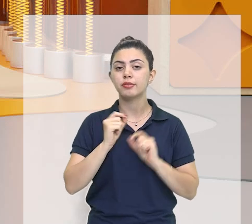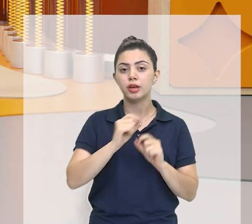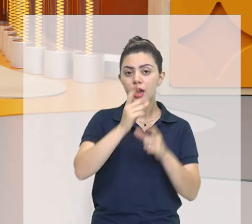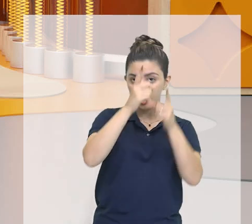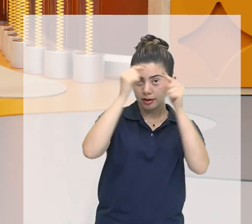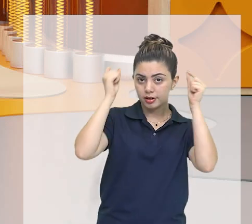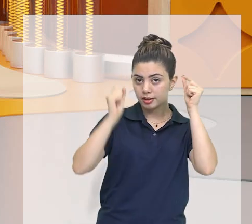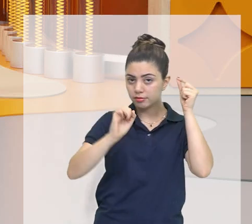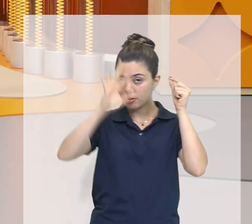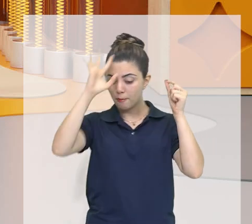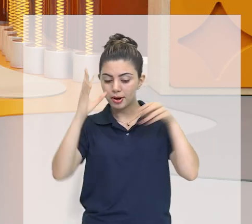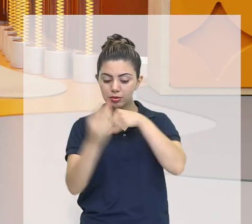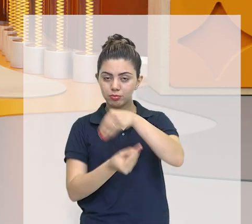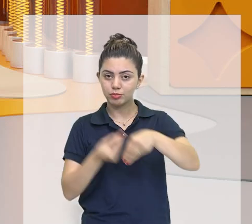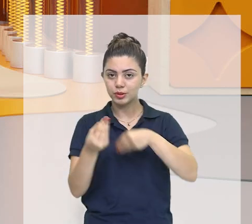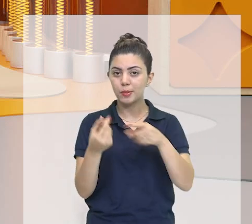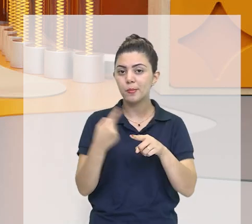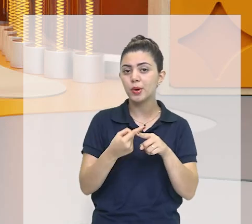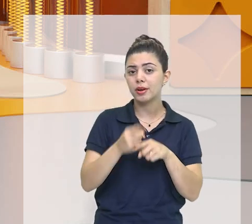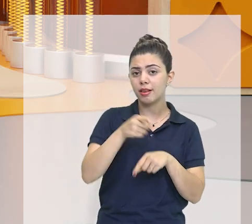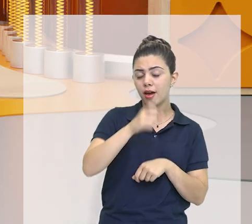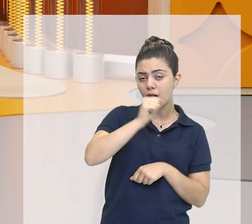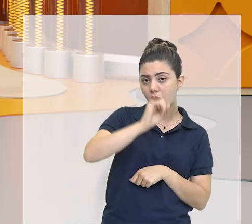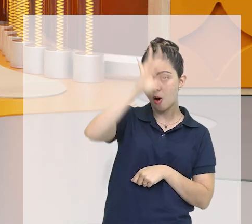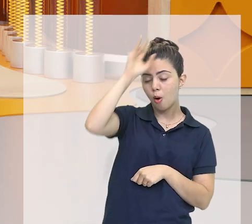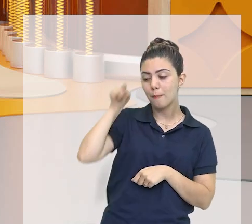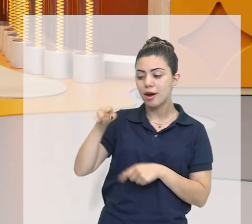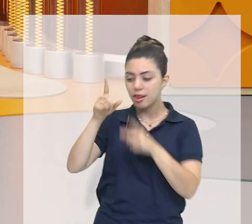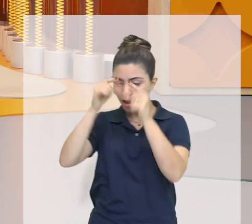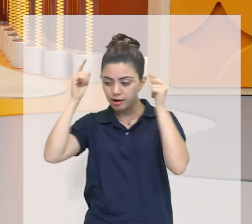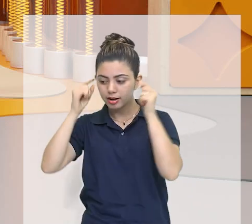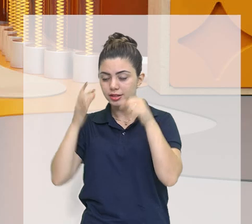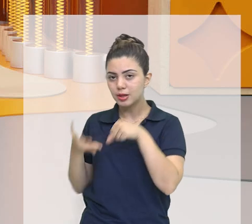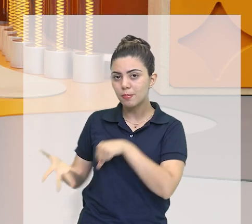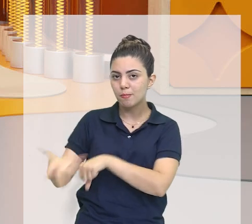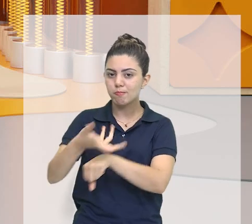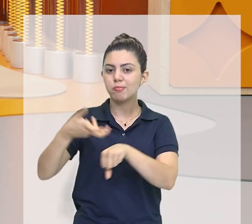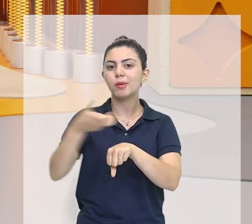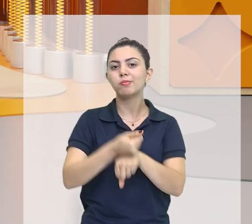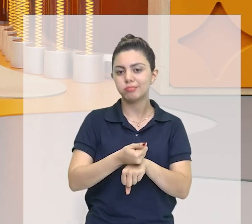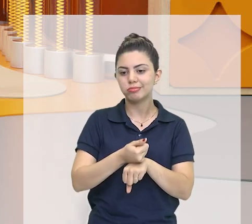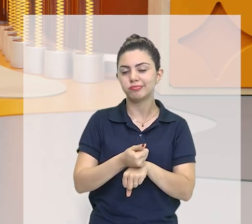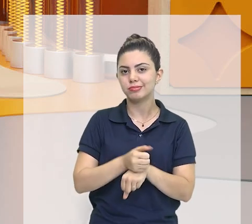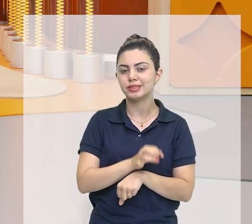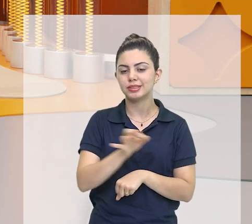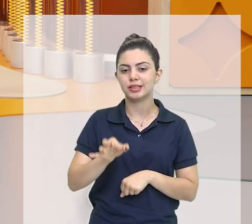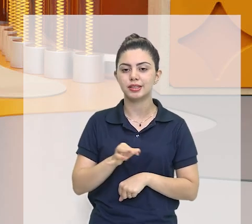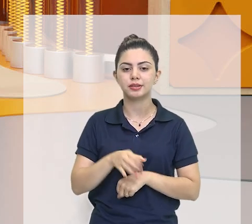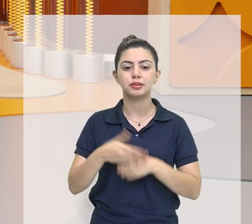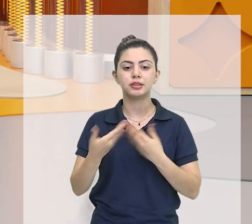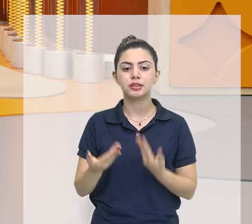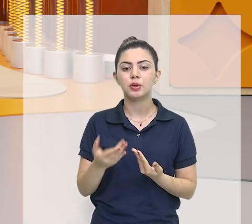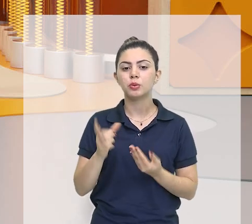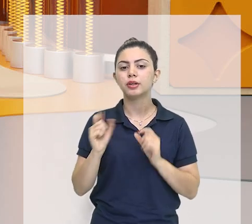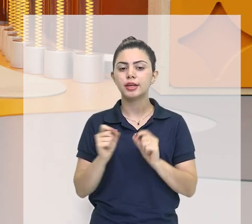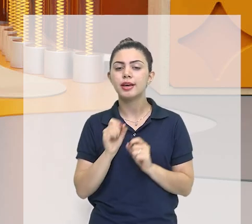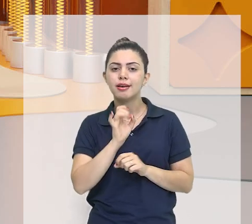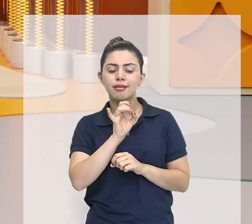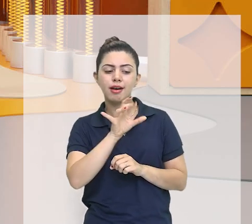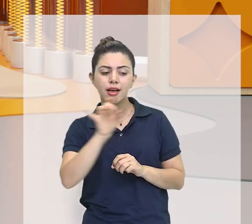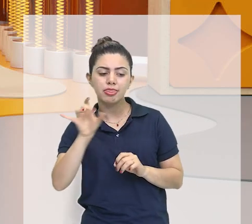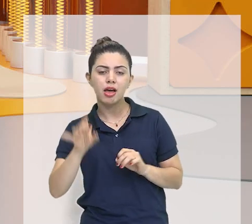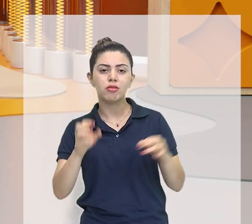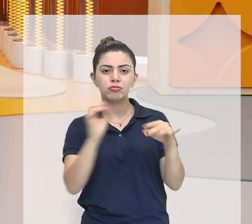cultura greco-romana, porque os romanos, eles vão conquistar, não é mesmo, esses povos, então, aqui, né, cada uma dessas